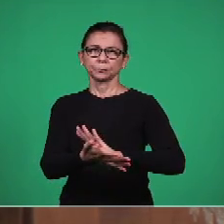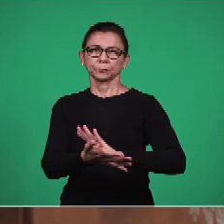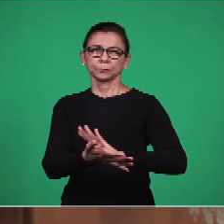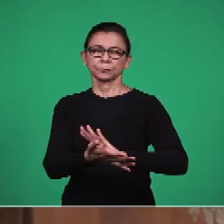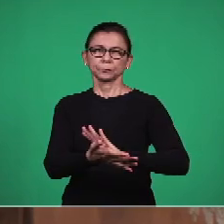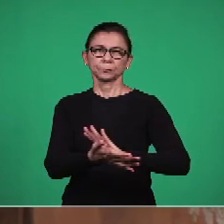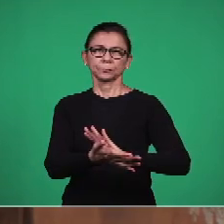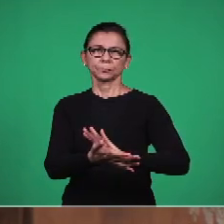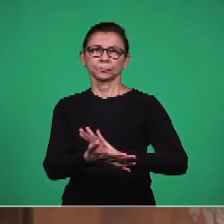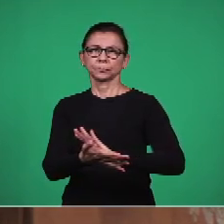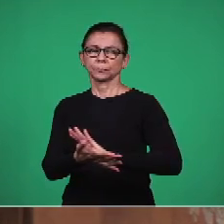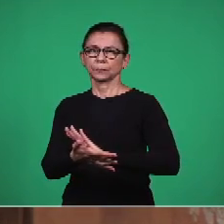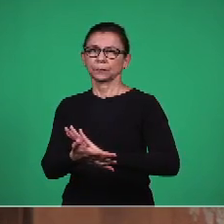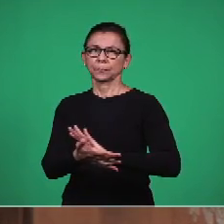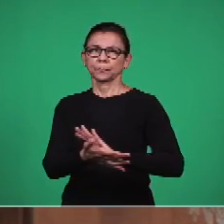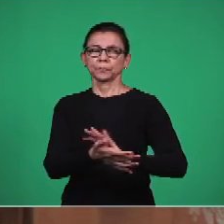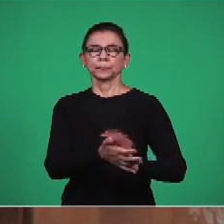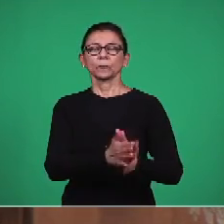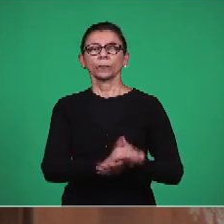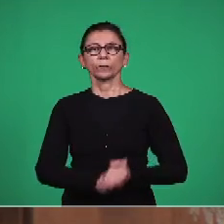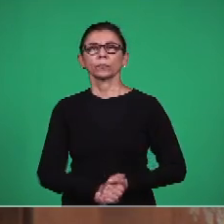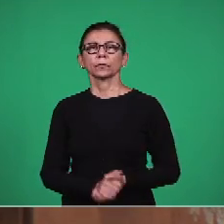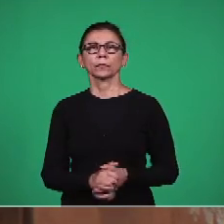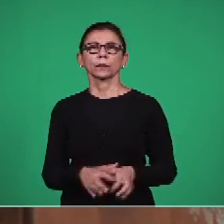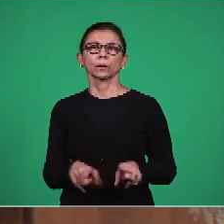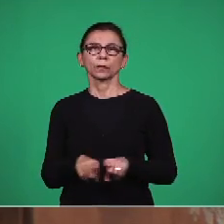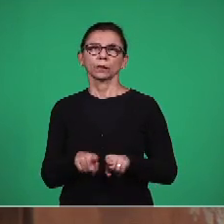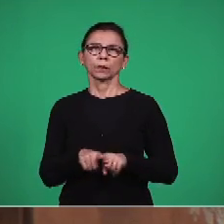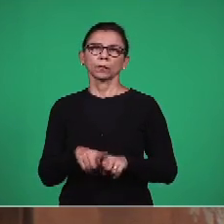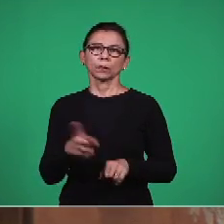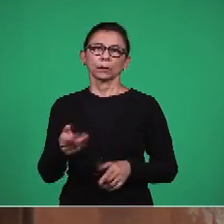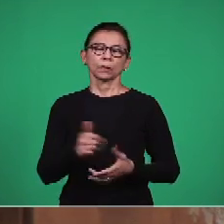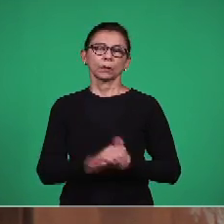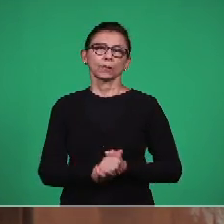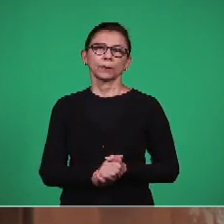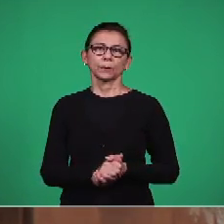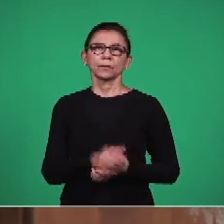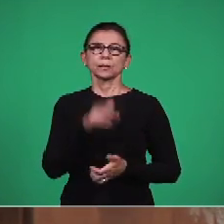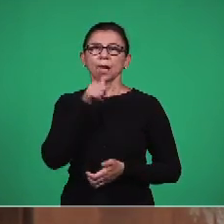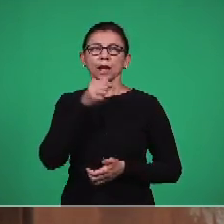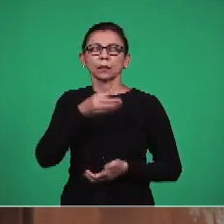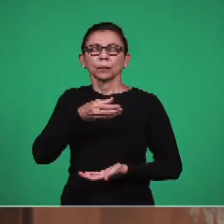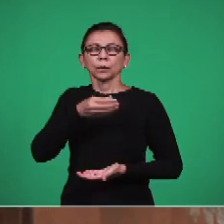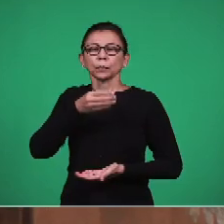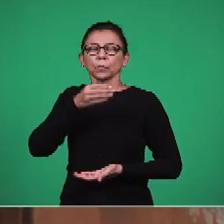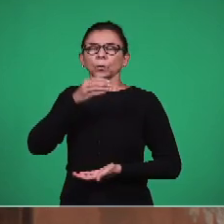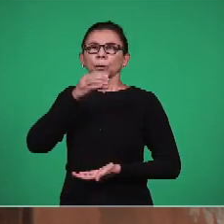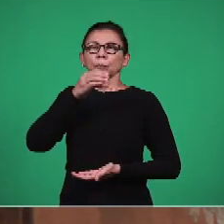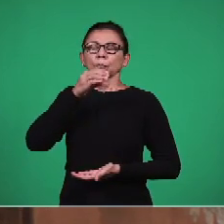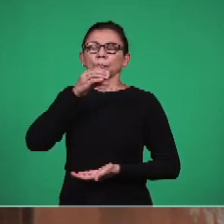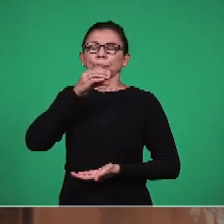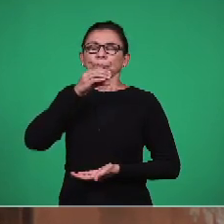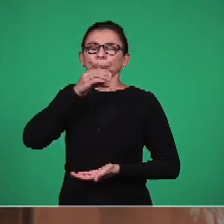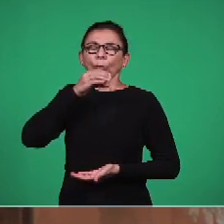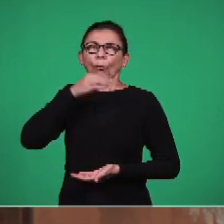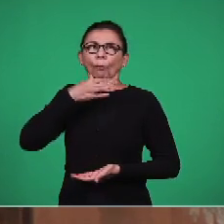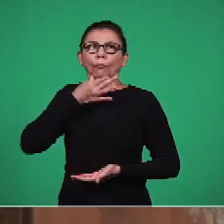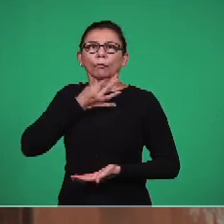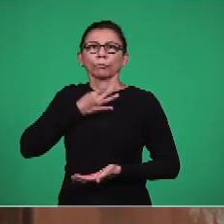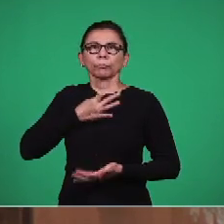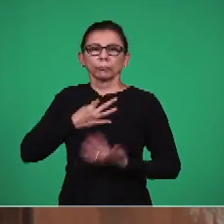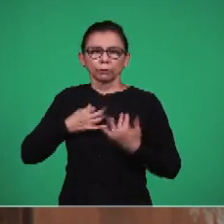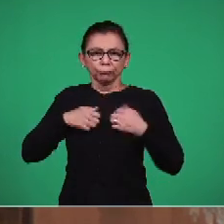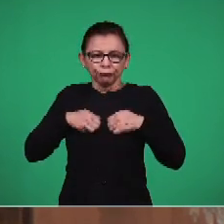mata mais do que as guerras, não é? Então, você bebeu um copo de água e acabou num rio desse. E não tem outra coisa para fazer o quê?